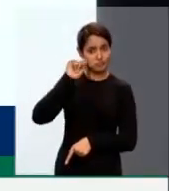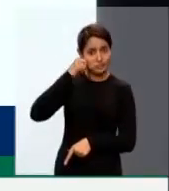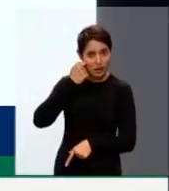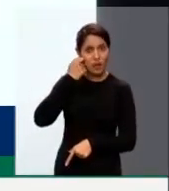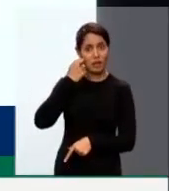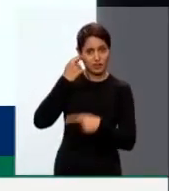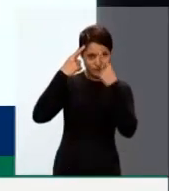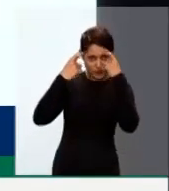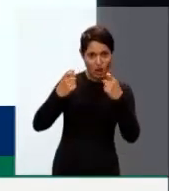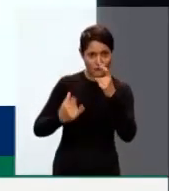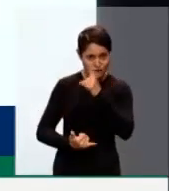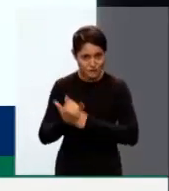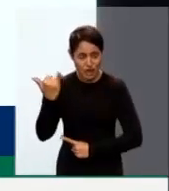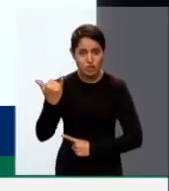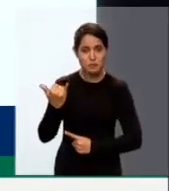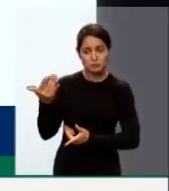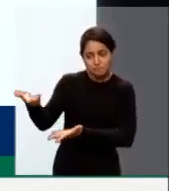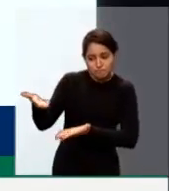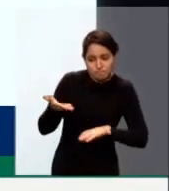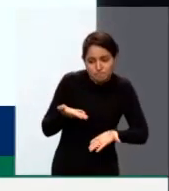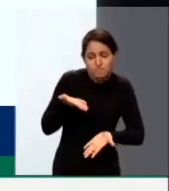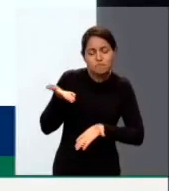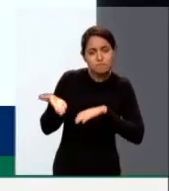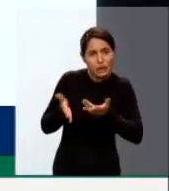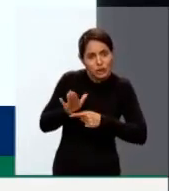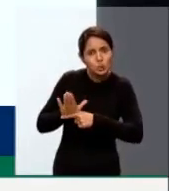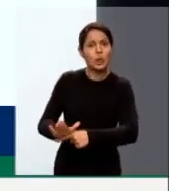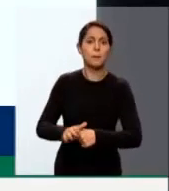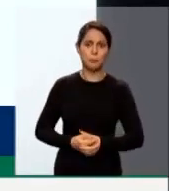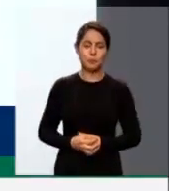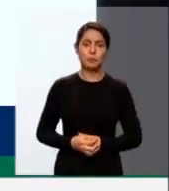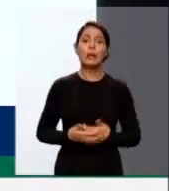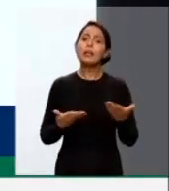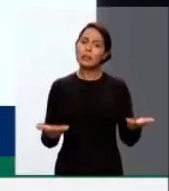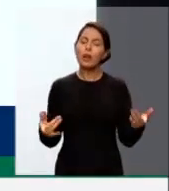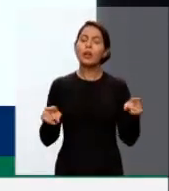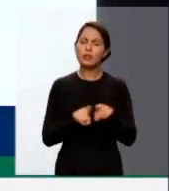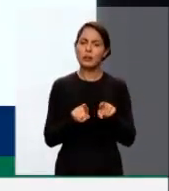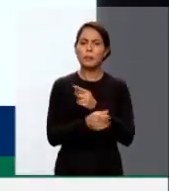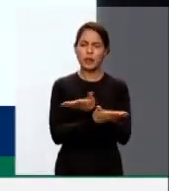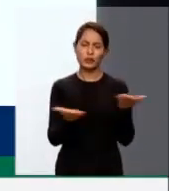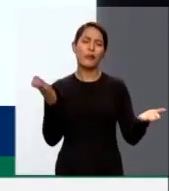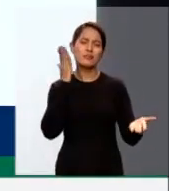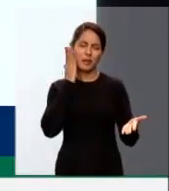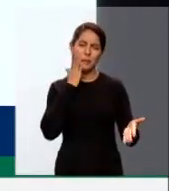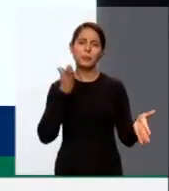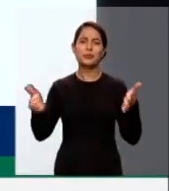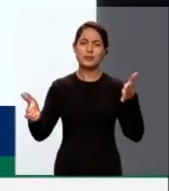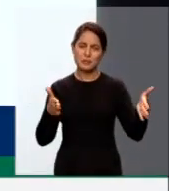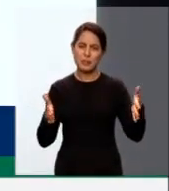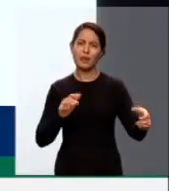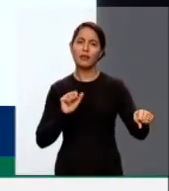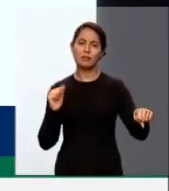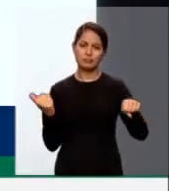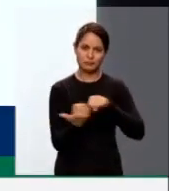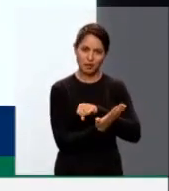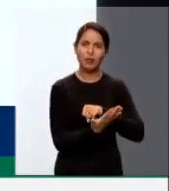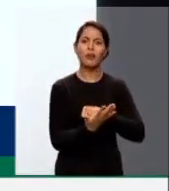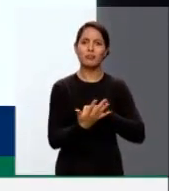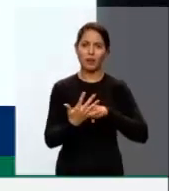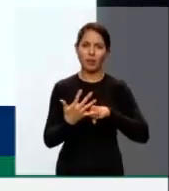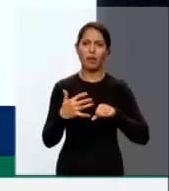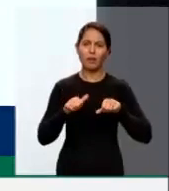vítimas de violência. A gente sabe que a Covid-19, a pandemia que assola o Brasil